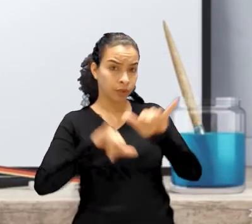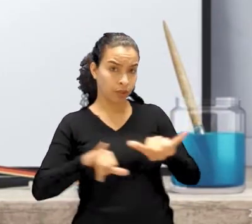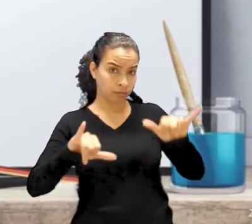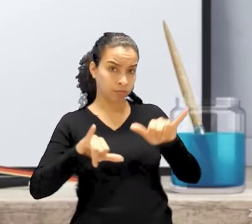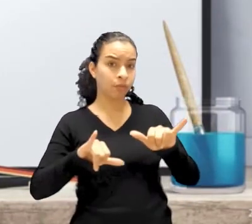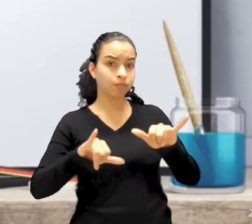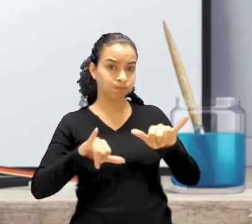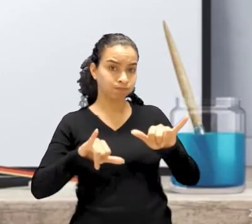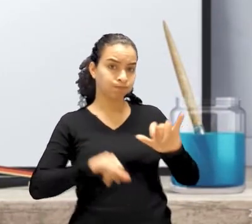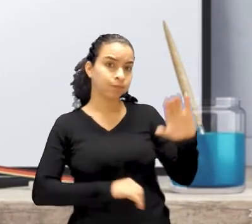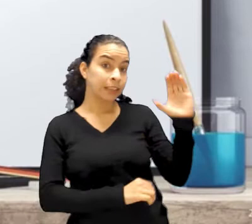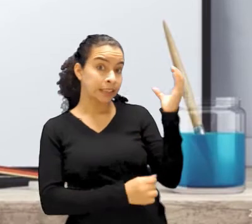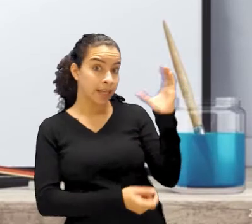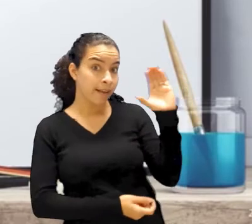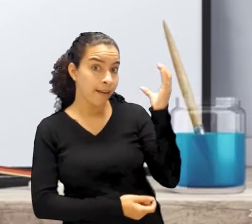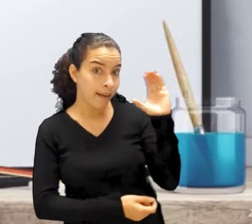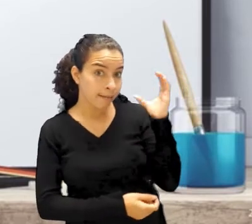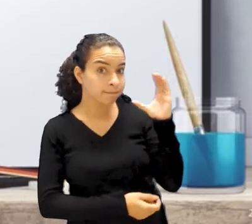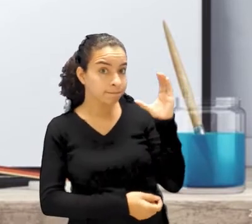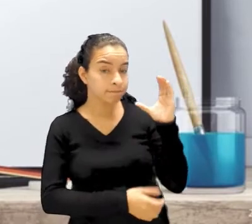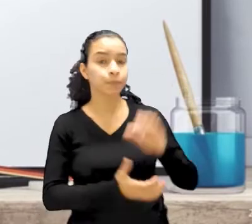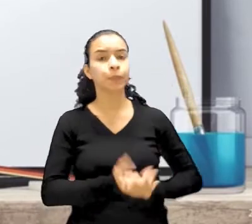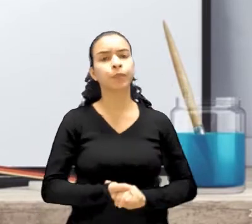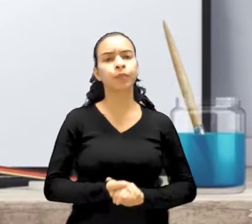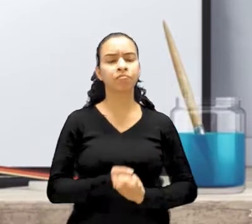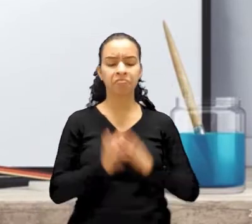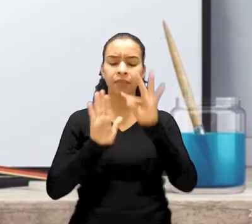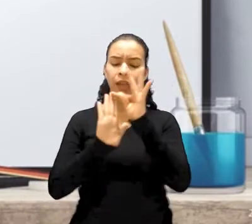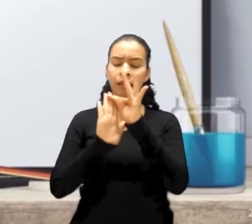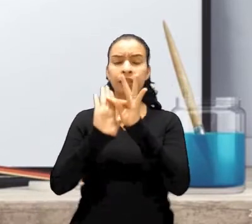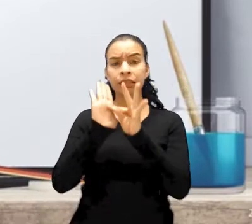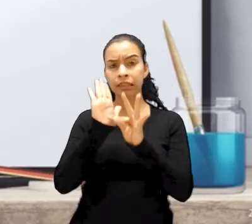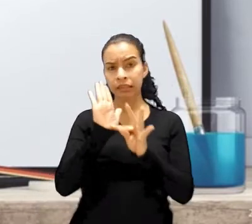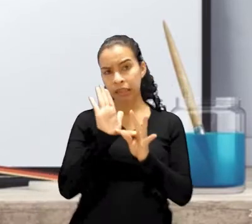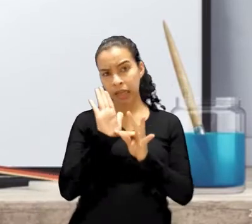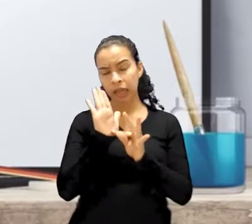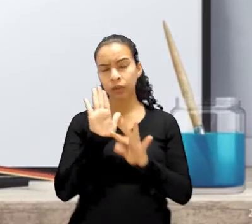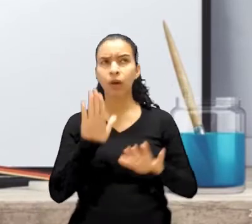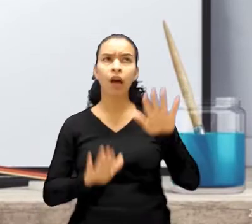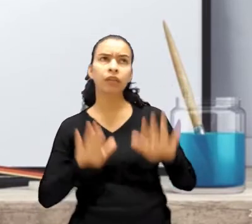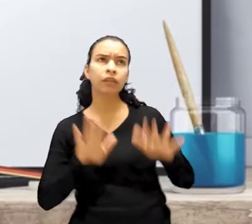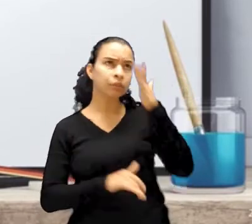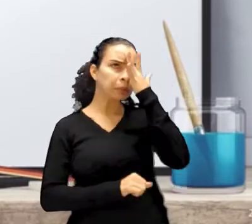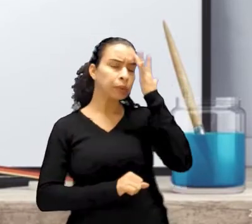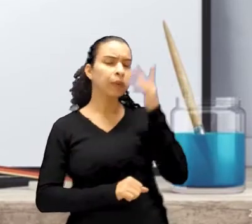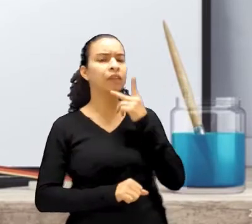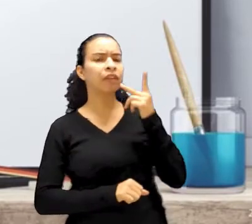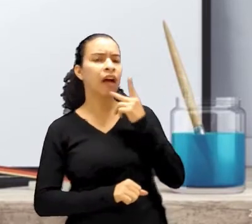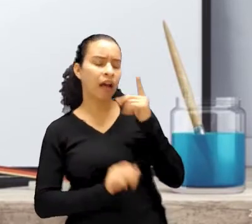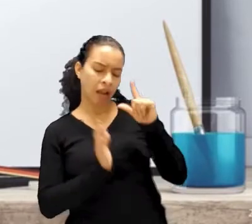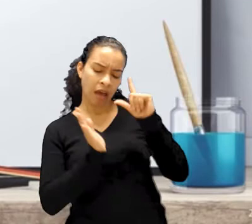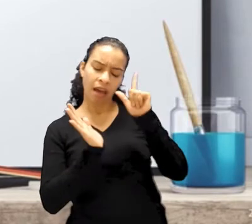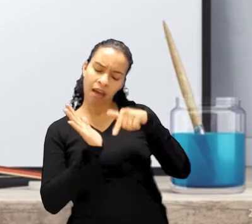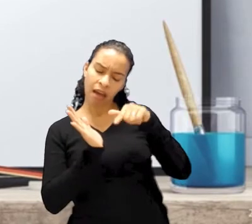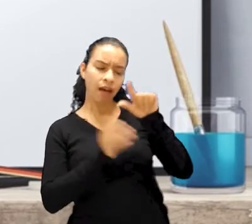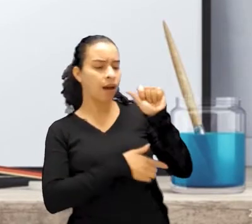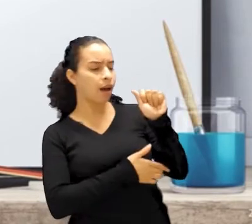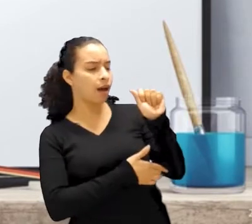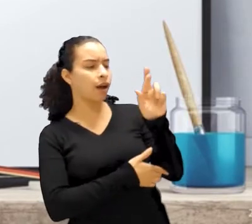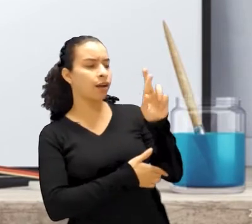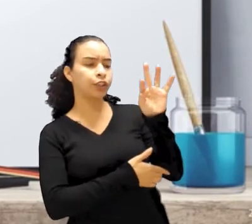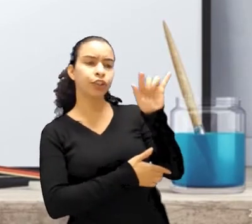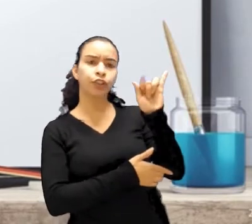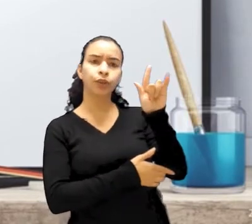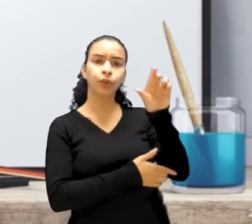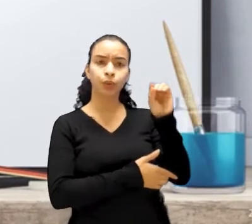de divulgação científica, ele também pode ser chamado de artigo de divulgação